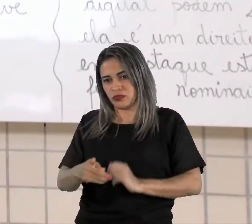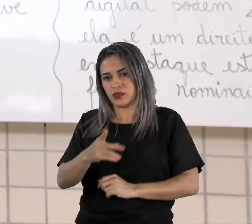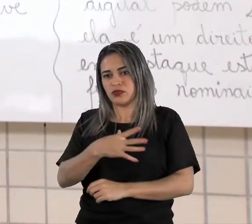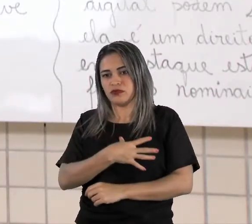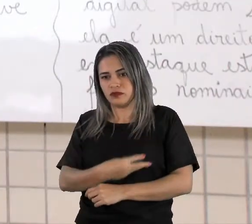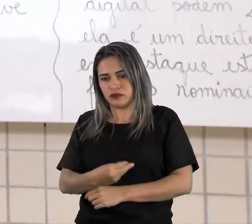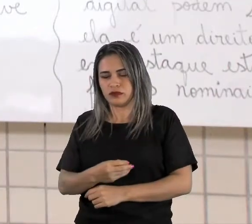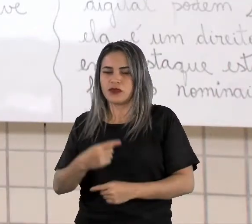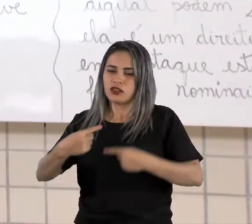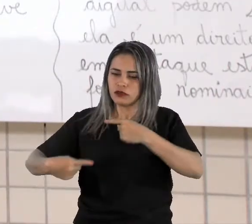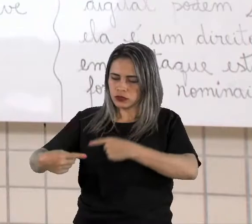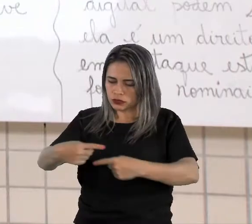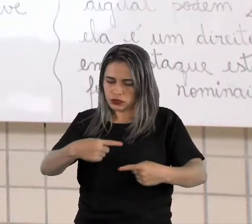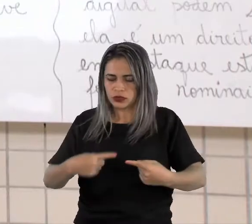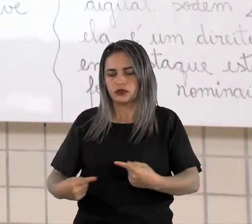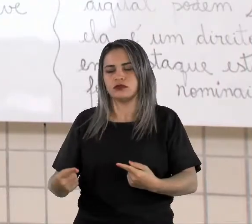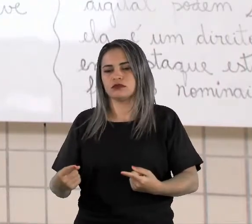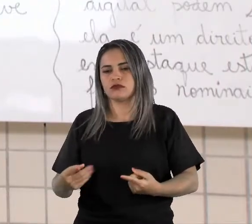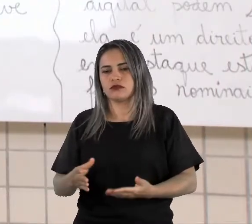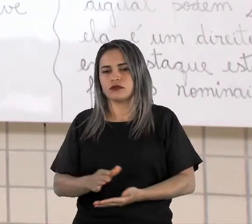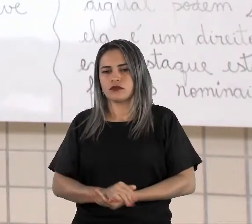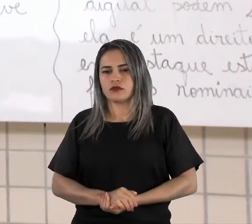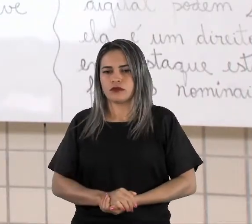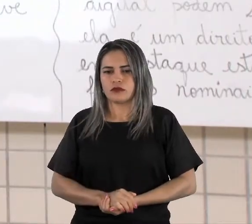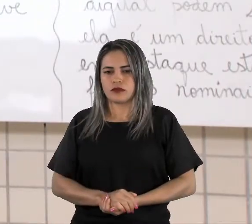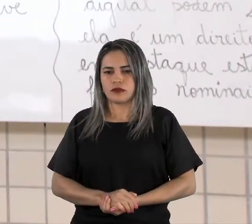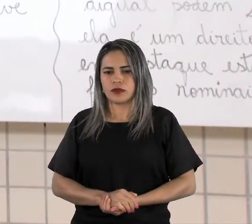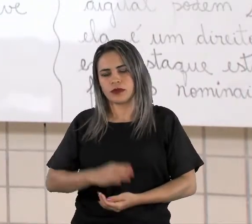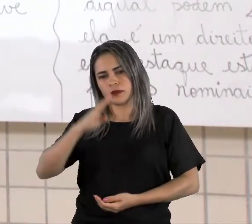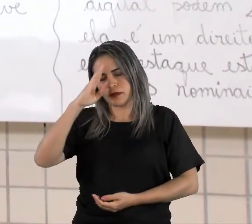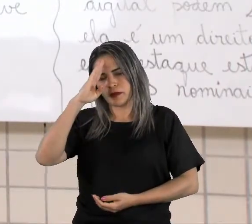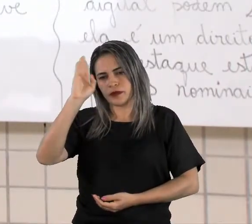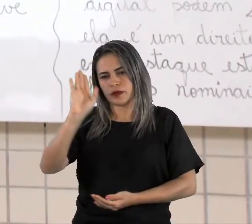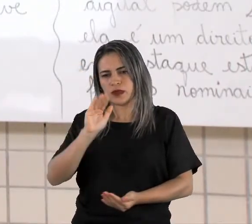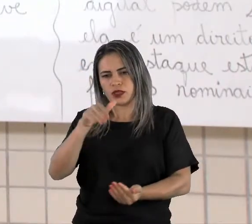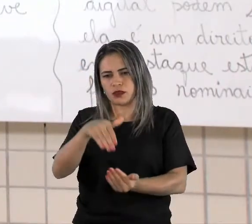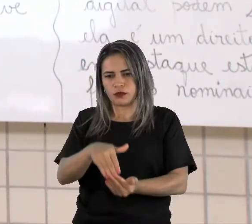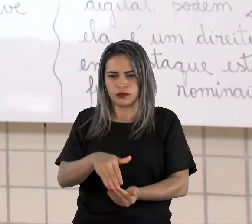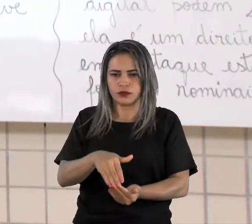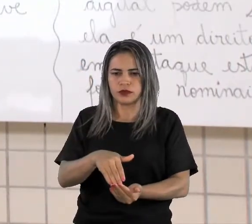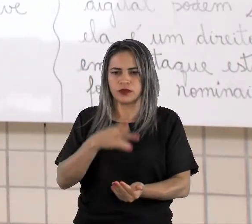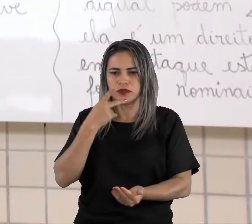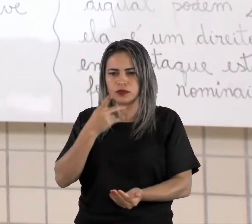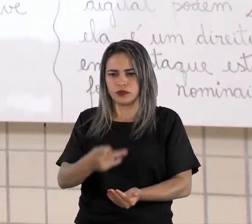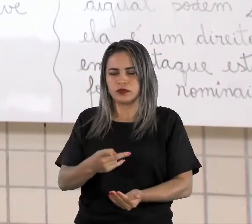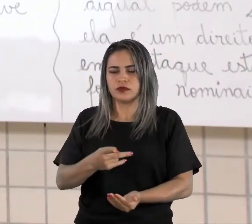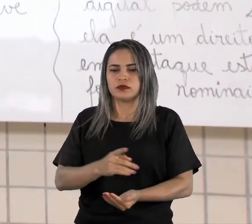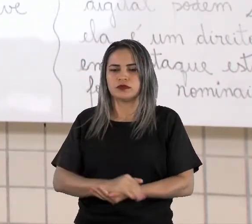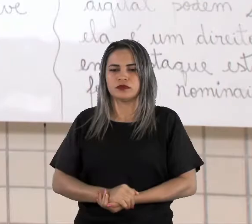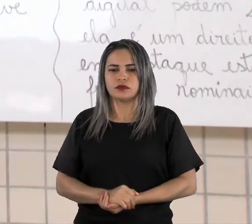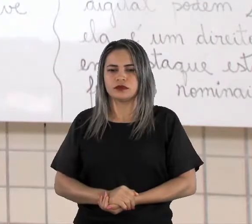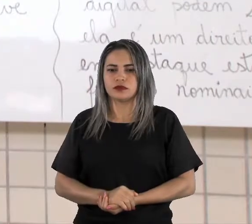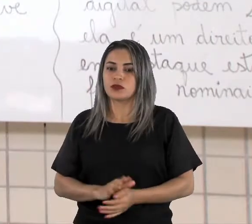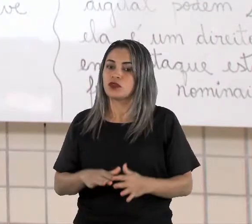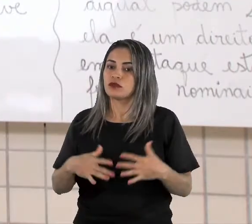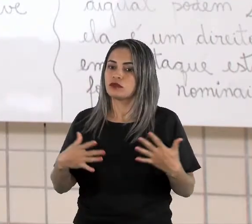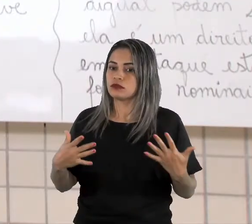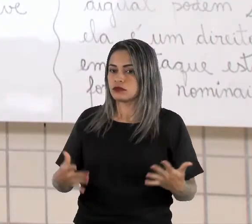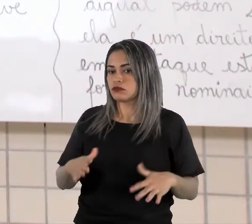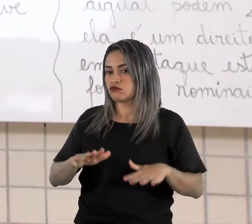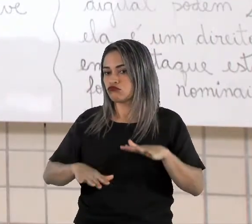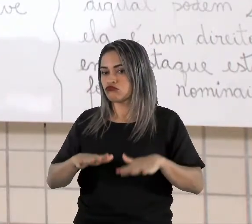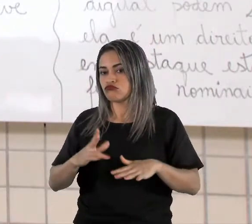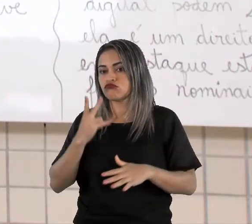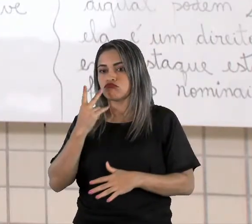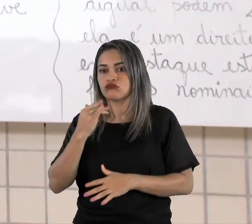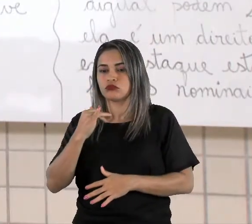vai discutir isso, lá principalmente o final, né? Quando ele fala assim, ó, No entanto, muitas vezes os